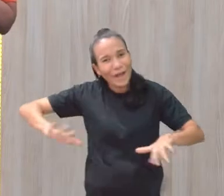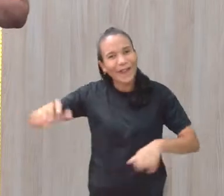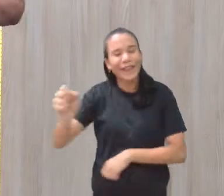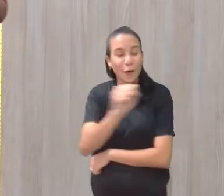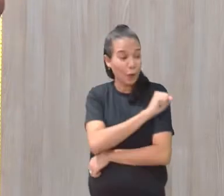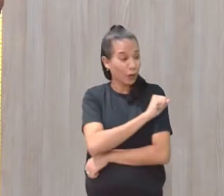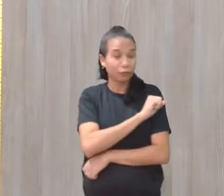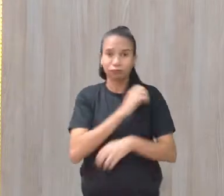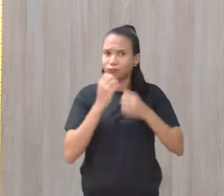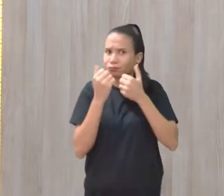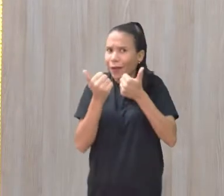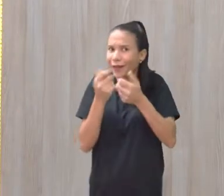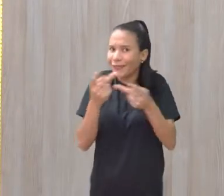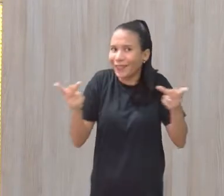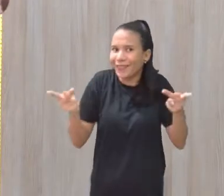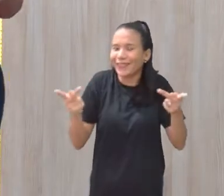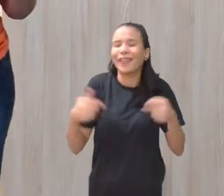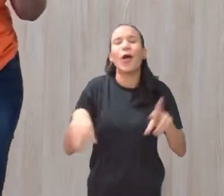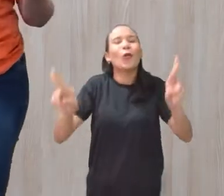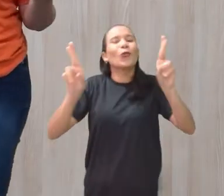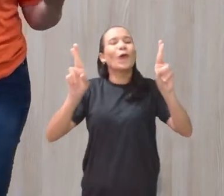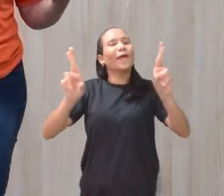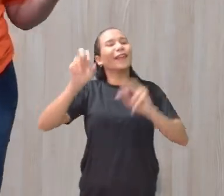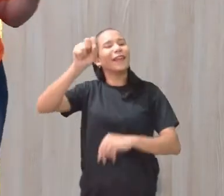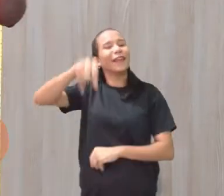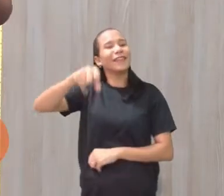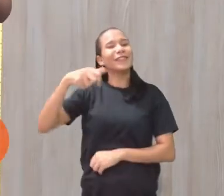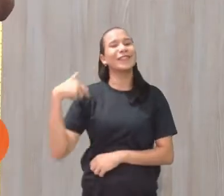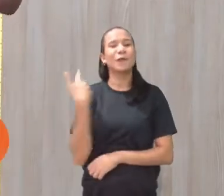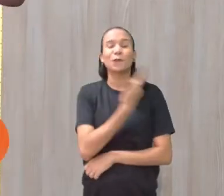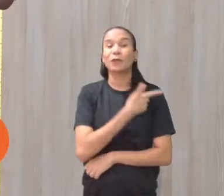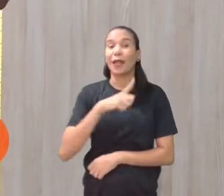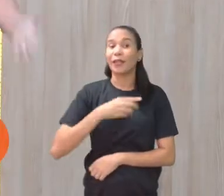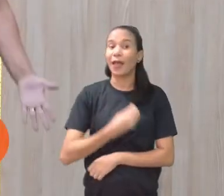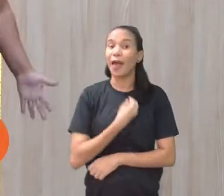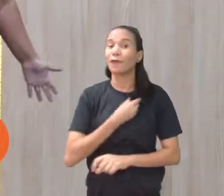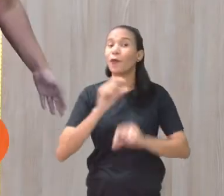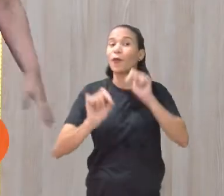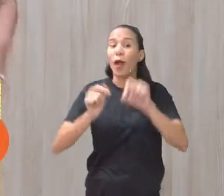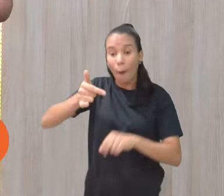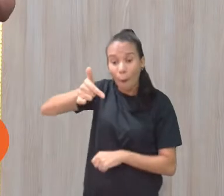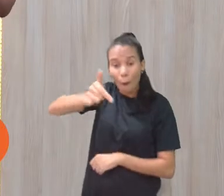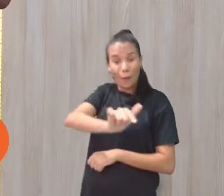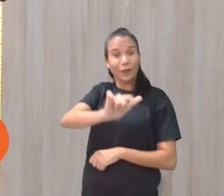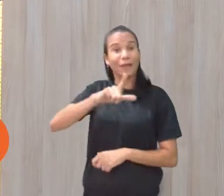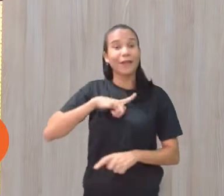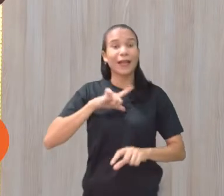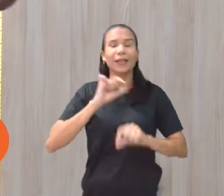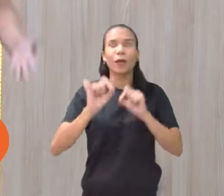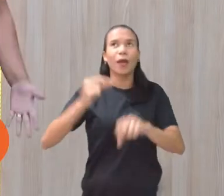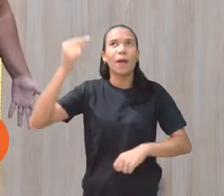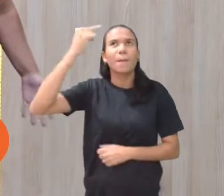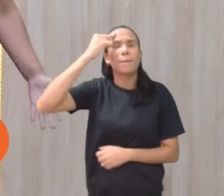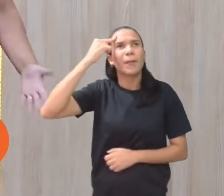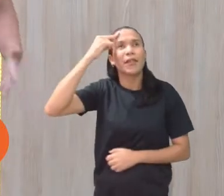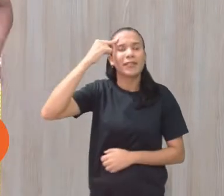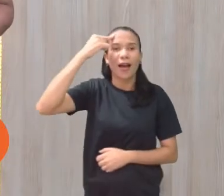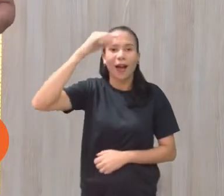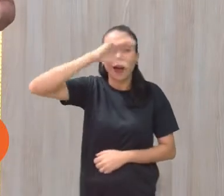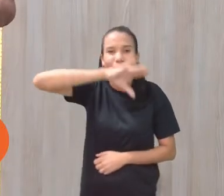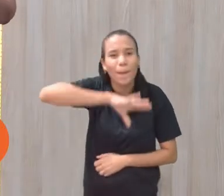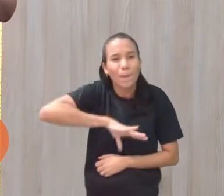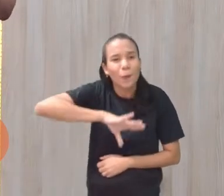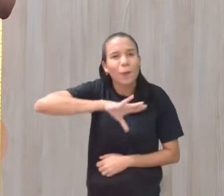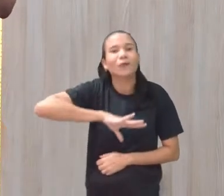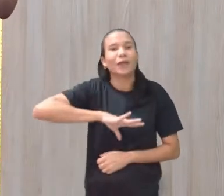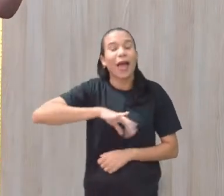oitavo ano, tudo bem com vocês? Espero que sim. Estamos aqui mais uma vez para pensar na língua